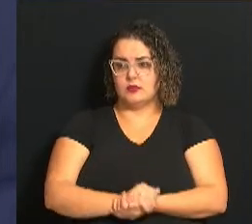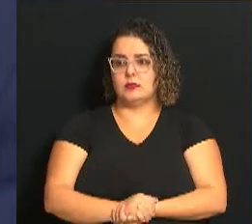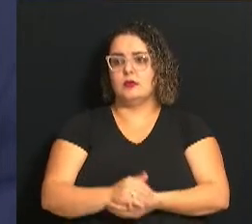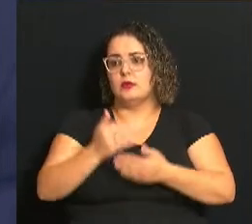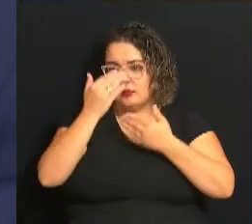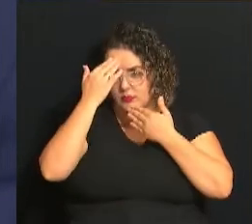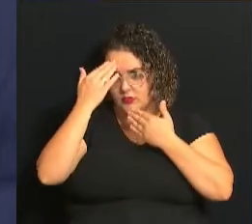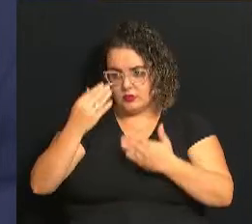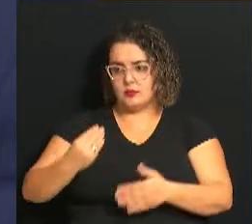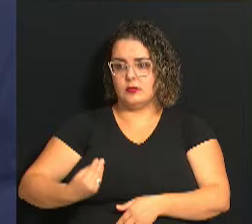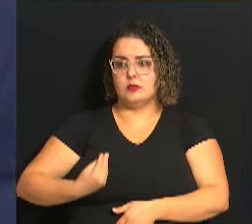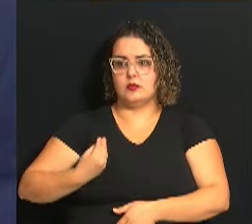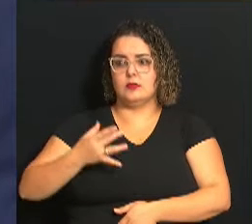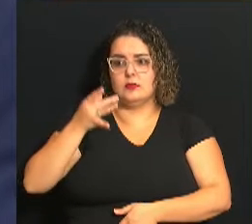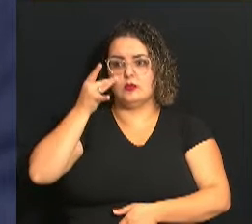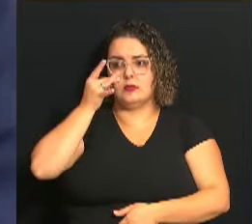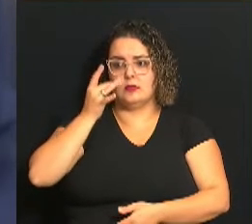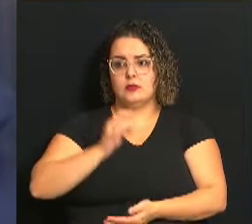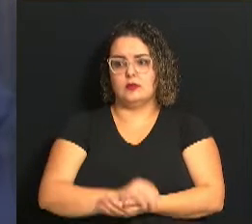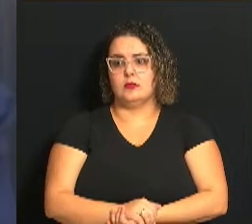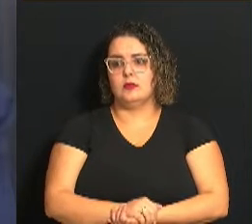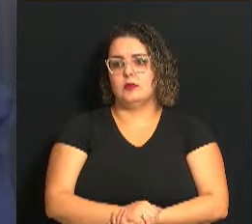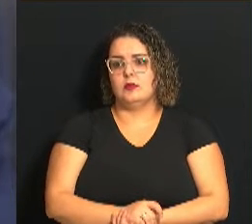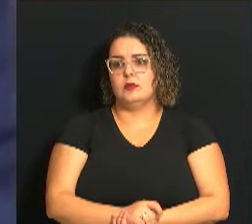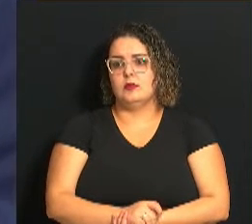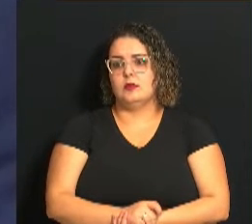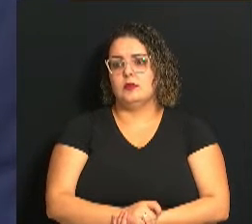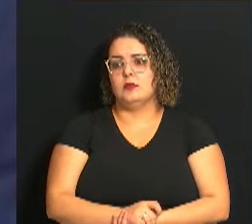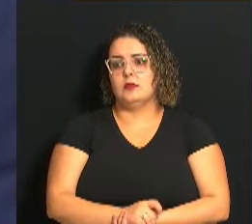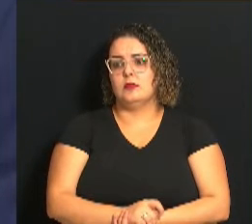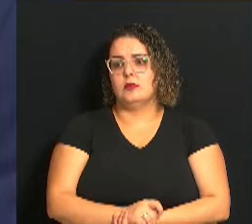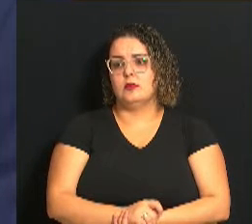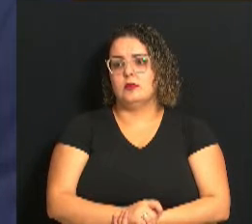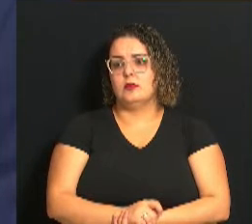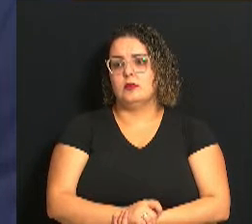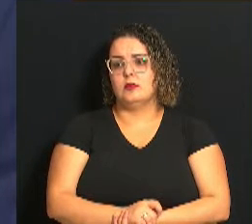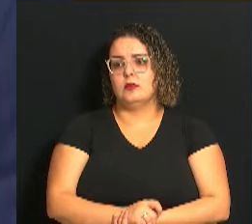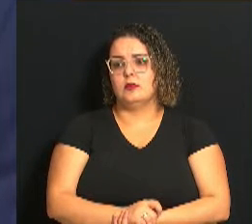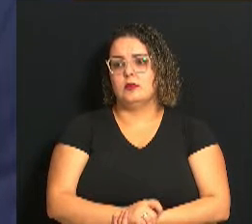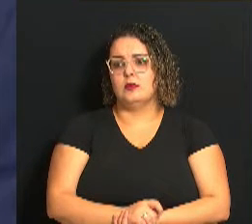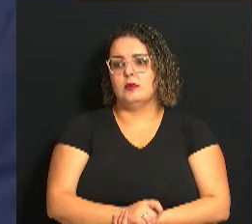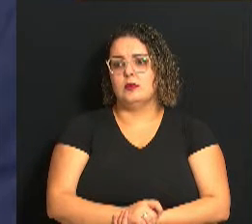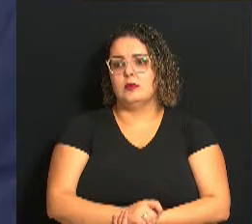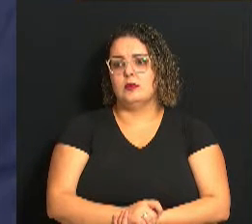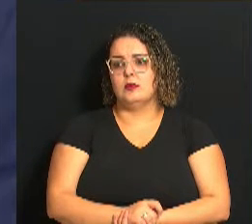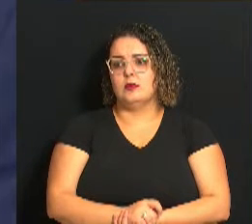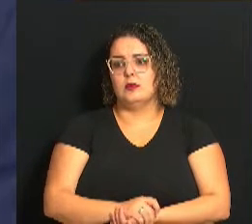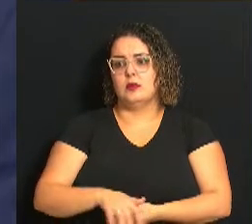obrigado. Tá? Como? Área?